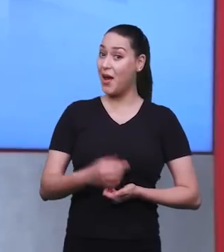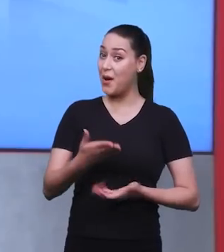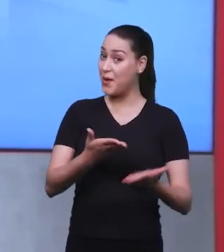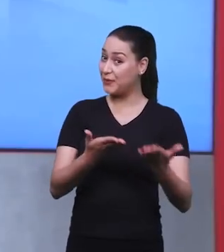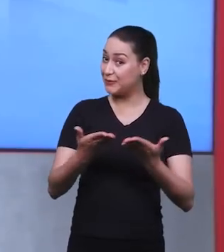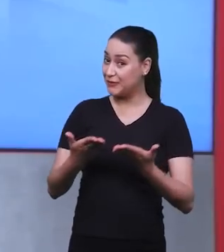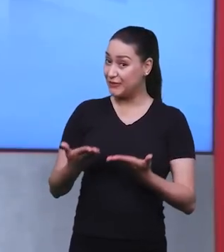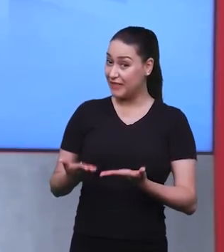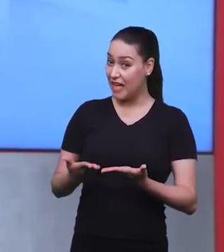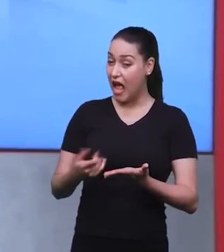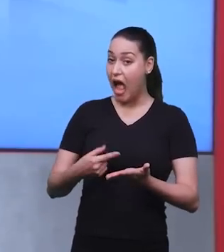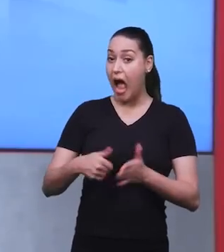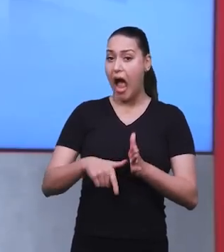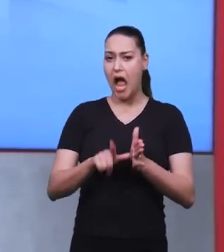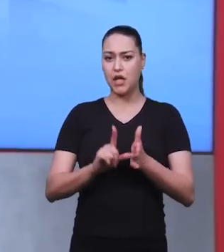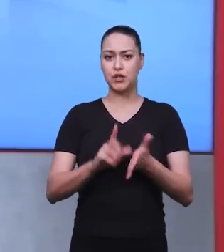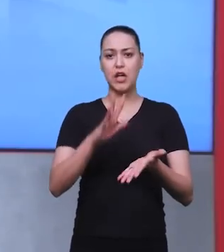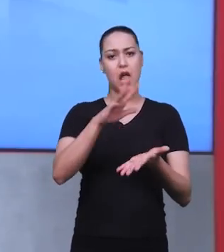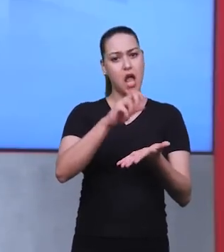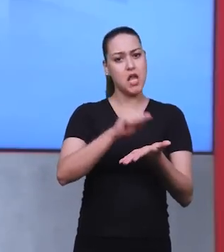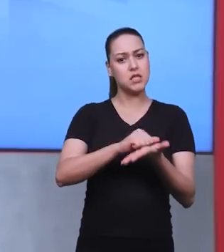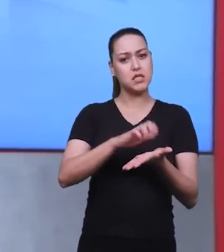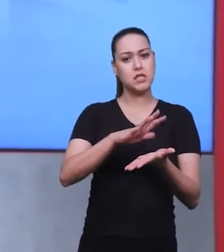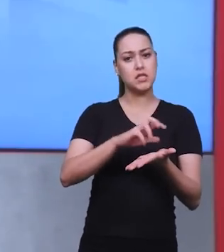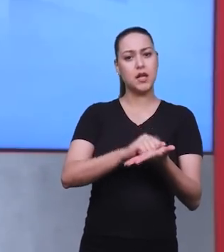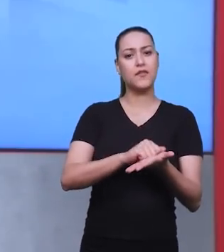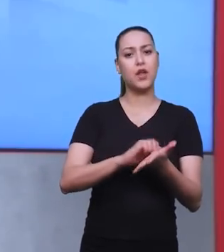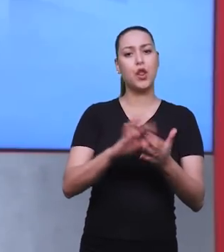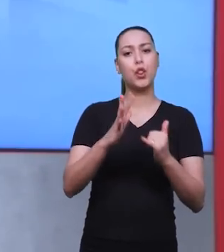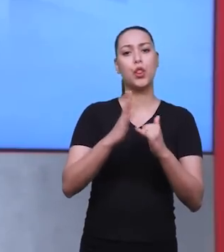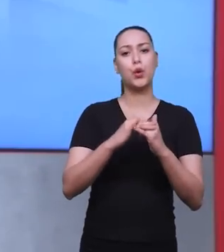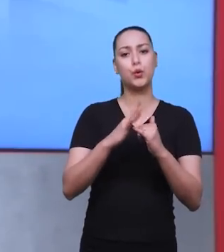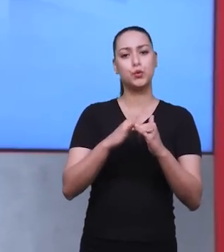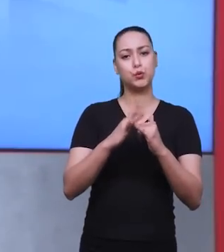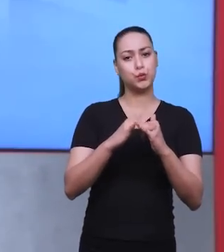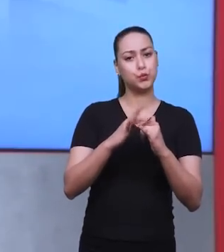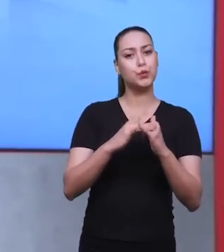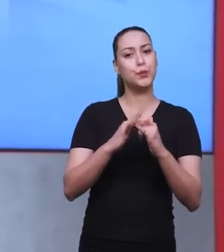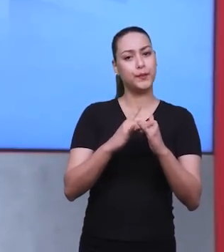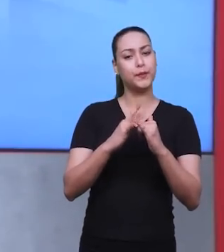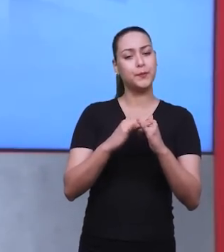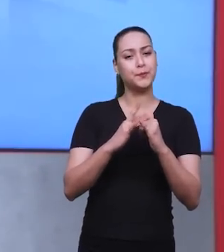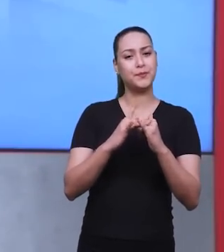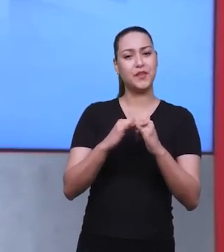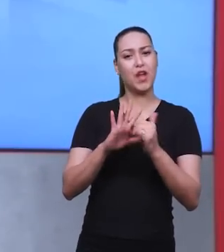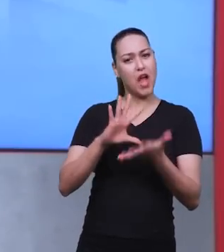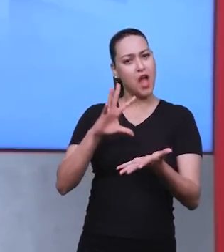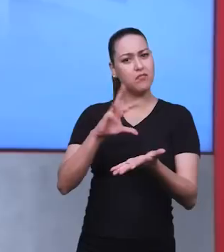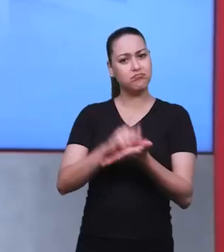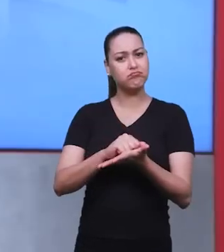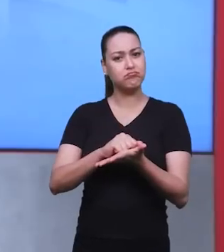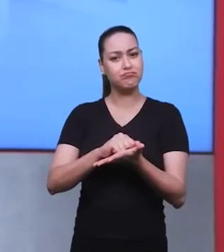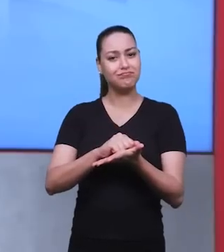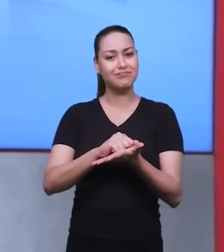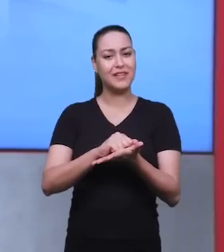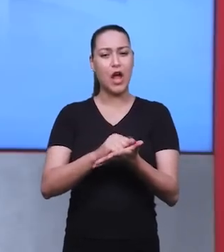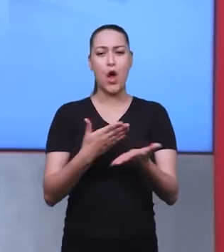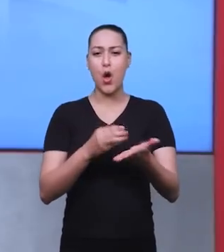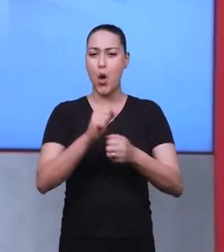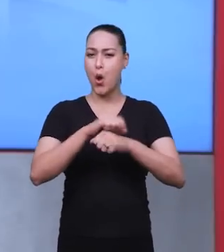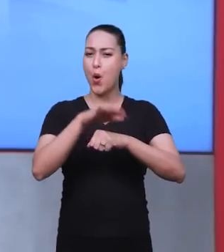Vem comigo, mas antes, faça sua inscrição na Igreja Cristã Maranata aí no YouTube, no nosso canal oficial no YouTube. Faça sua